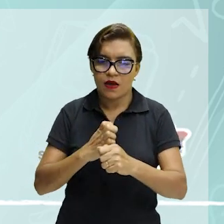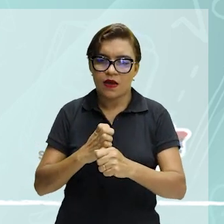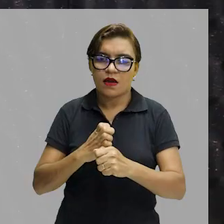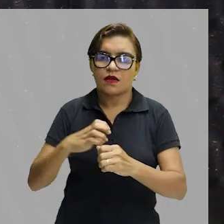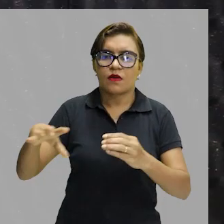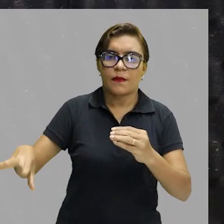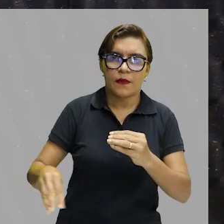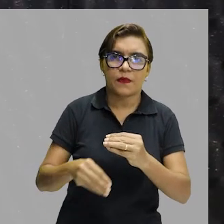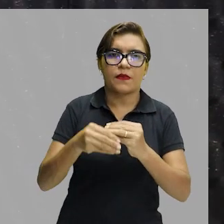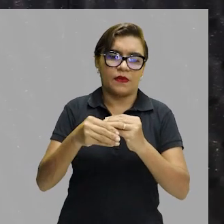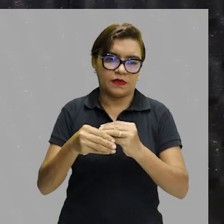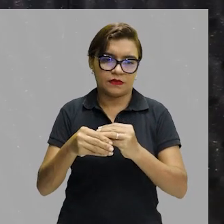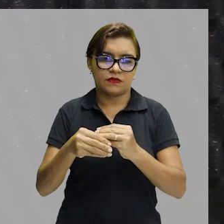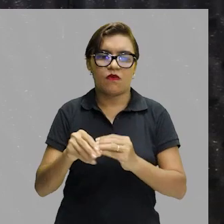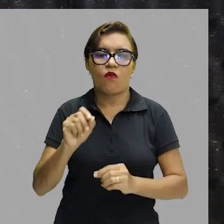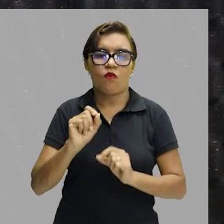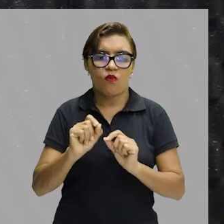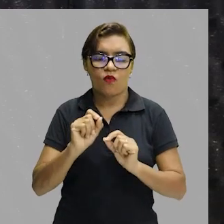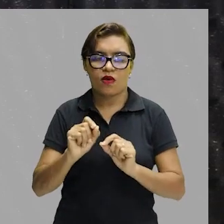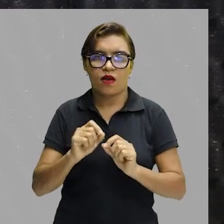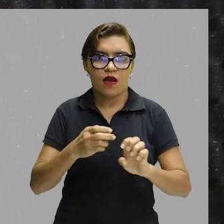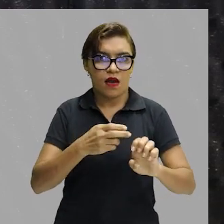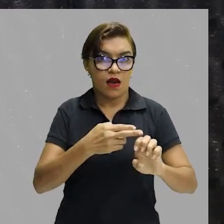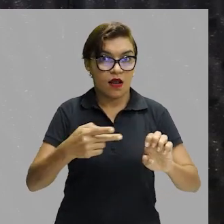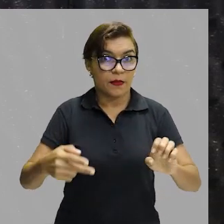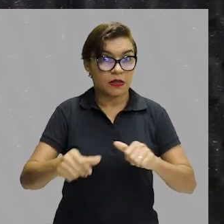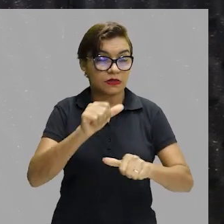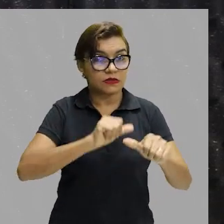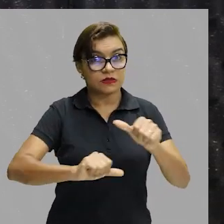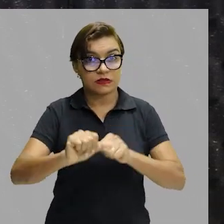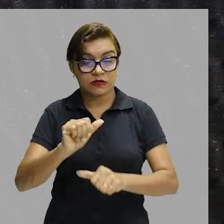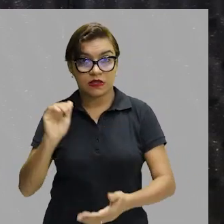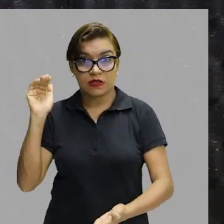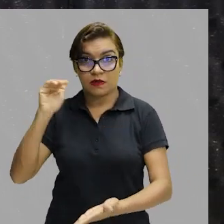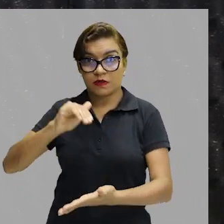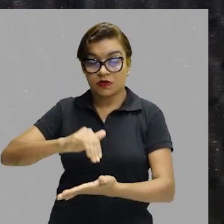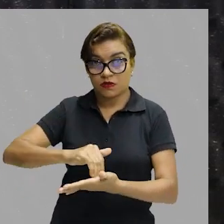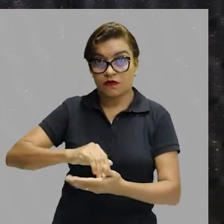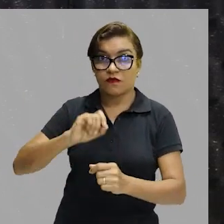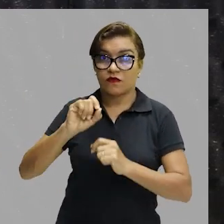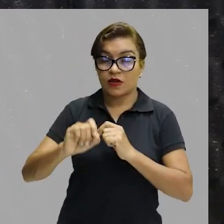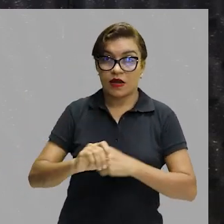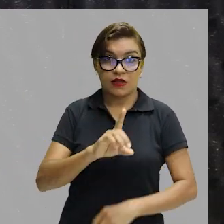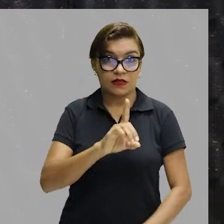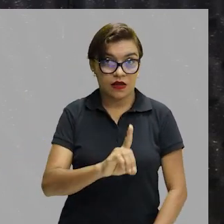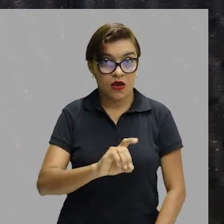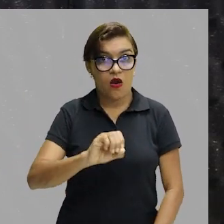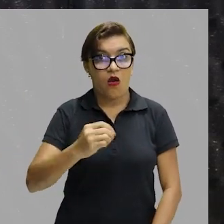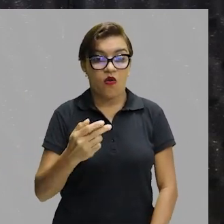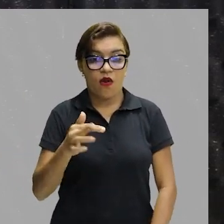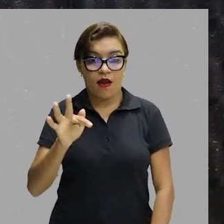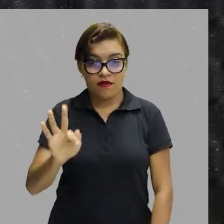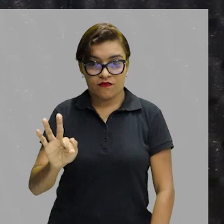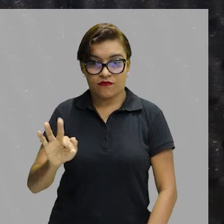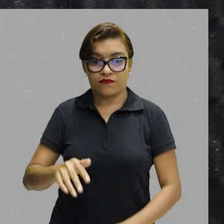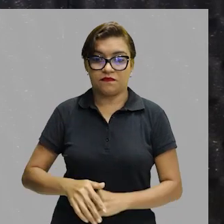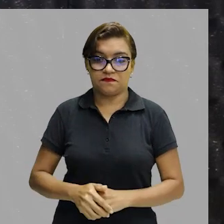sucessivamente elemento de transição. Então, vai terminar no subnível D ou subnível F. Vamos